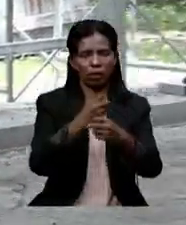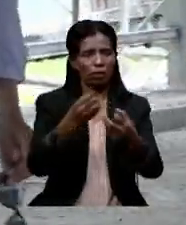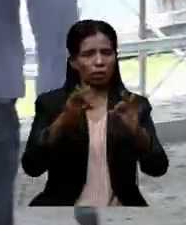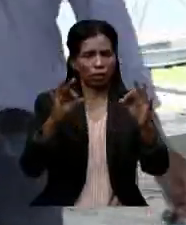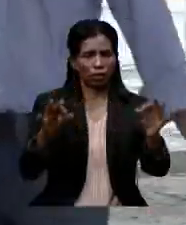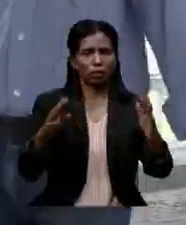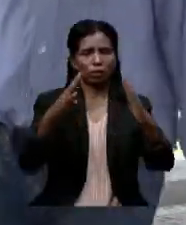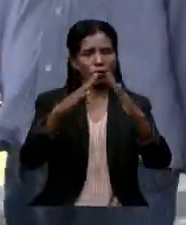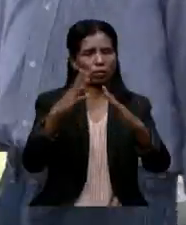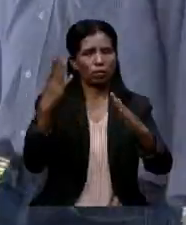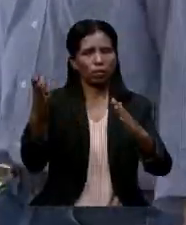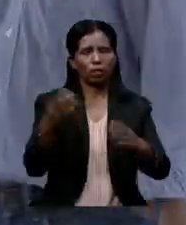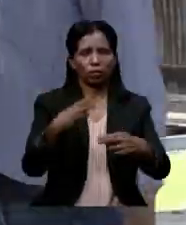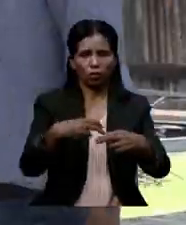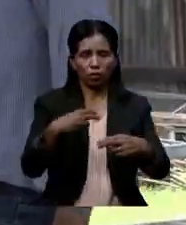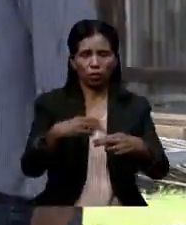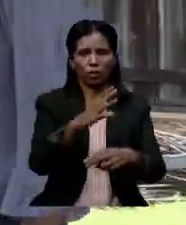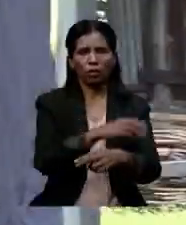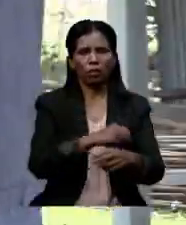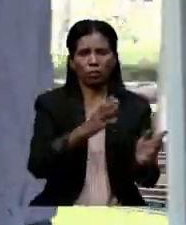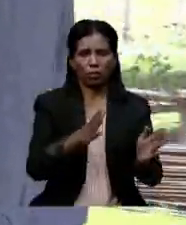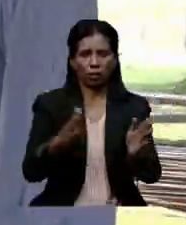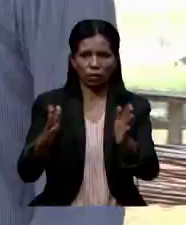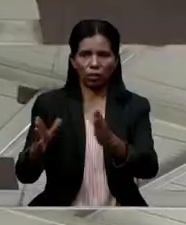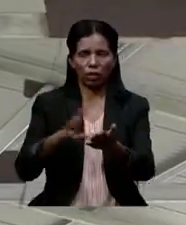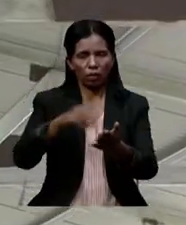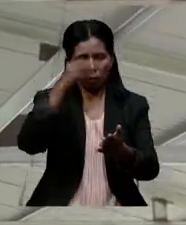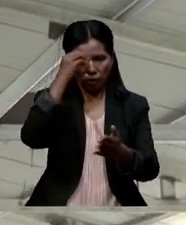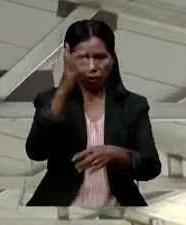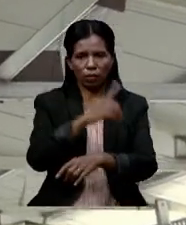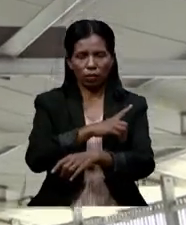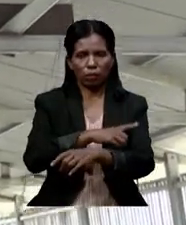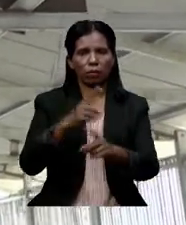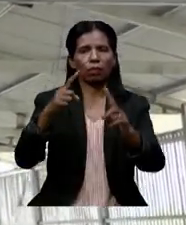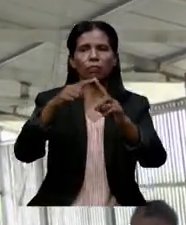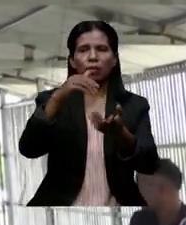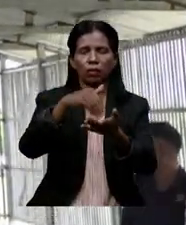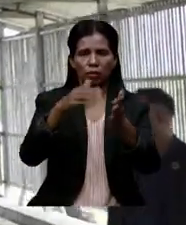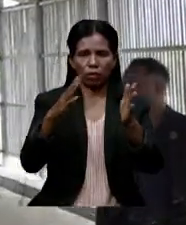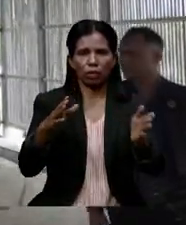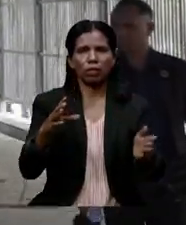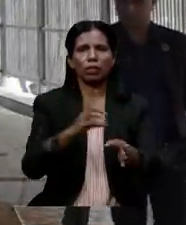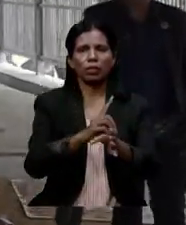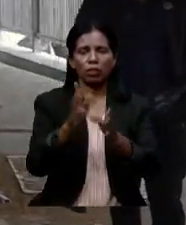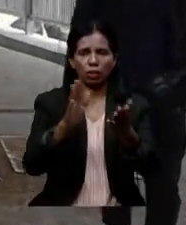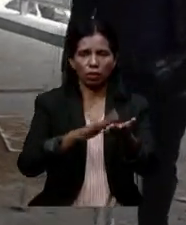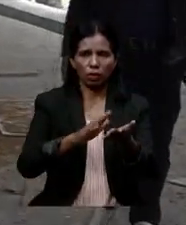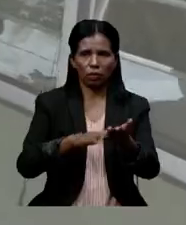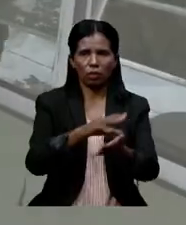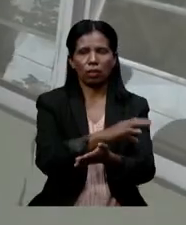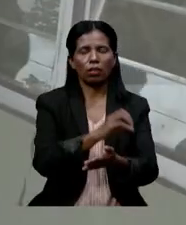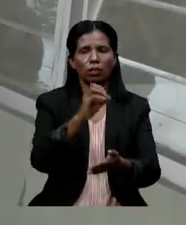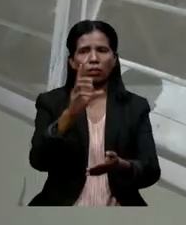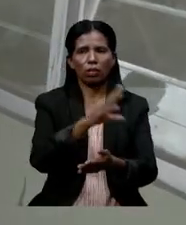construção referente, onde dificulta tebes processo de aprendizagem lor-loron para estudante. Diretor da Escola Técnico Vocacional